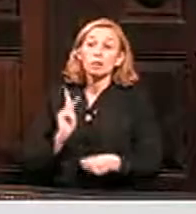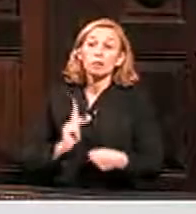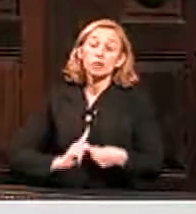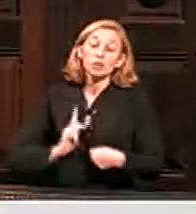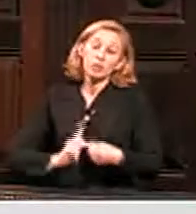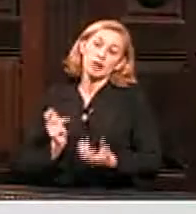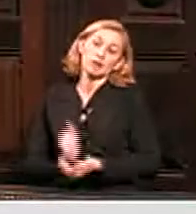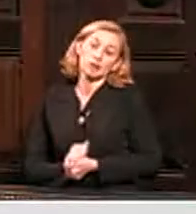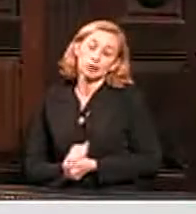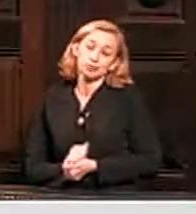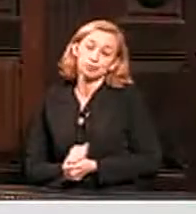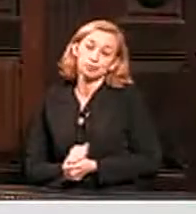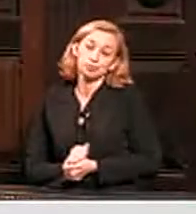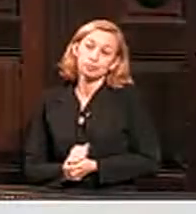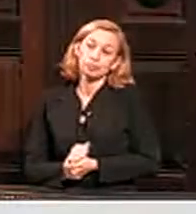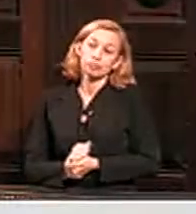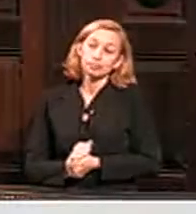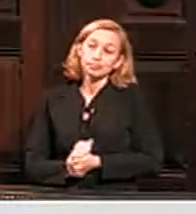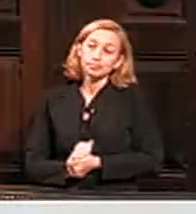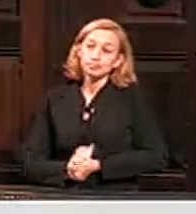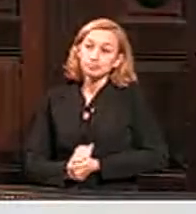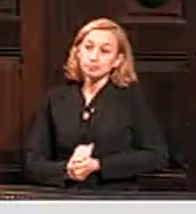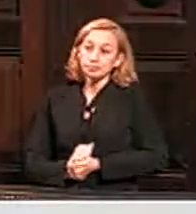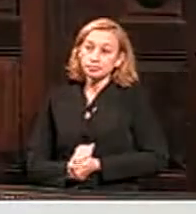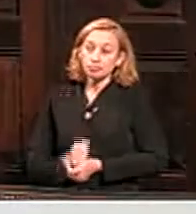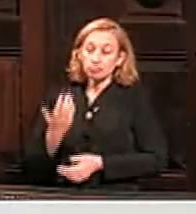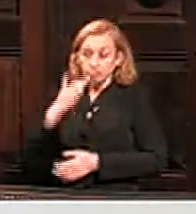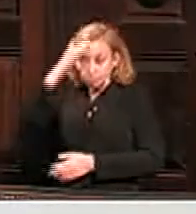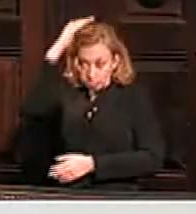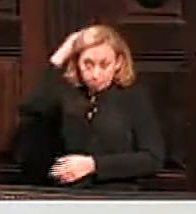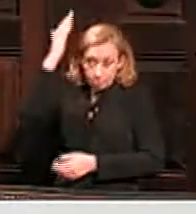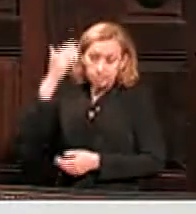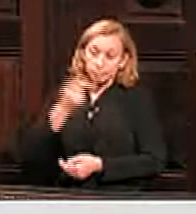sobrenome: Pedro Parente e Michel Temer.